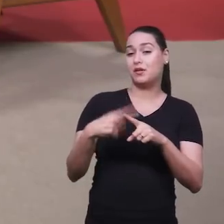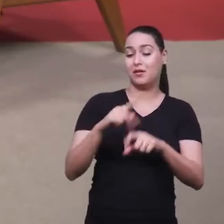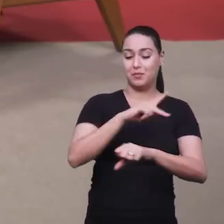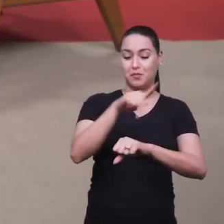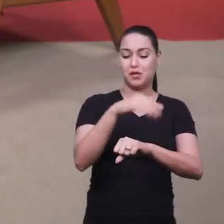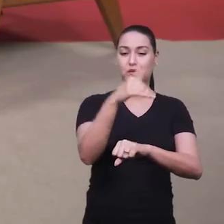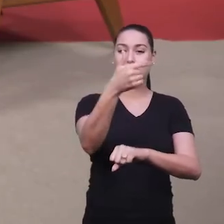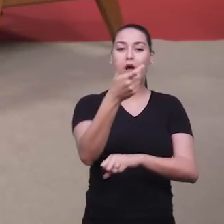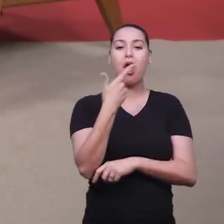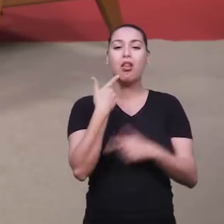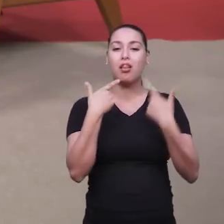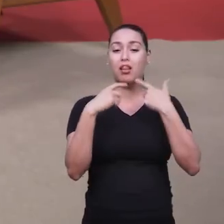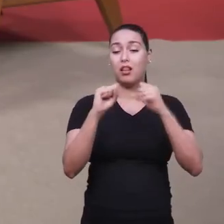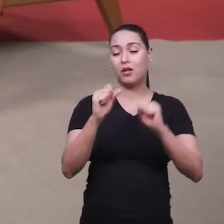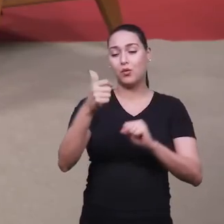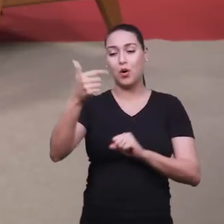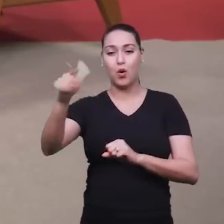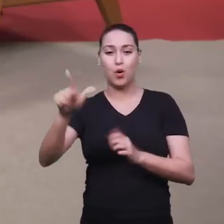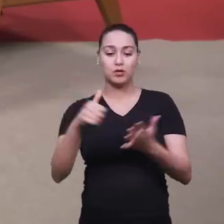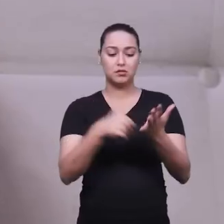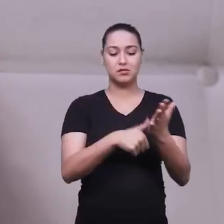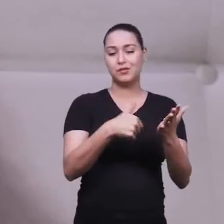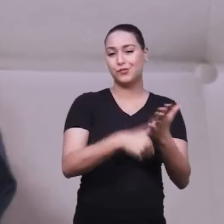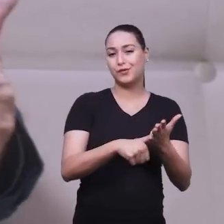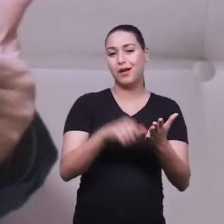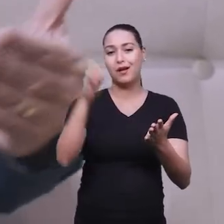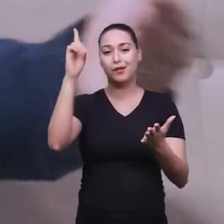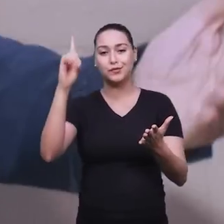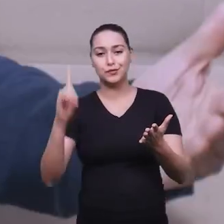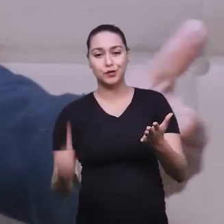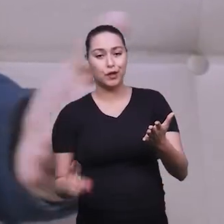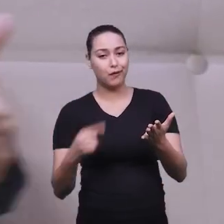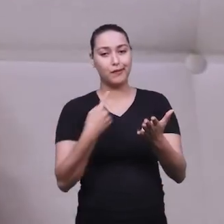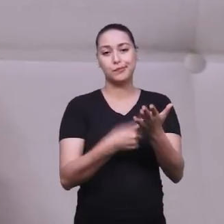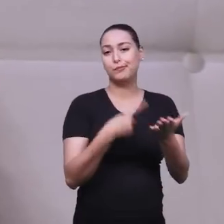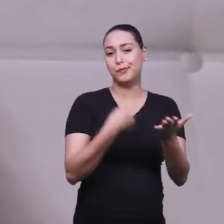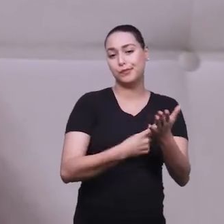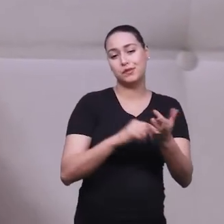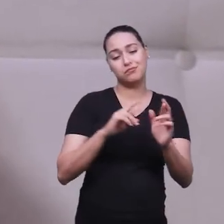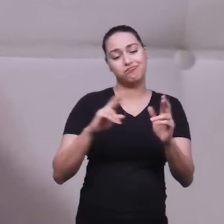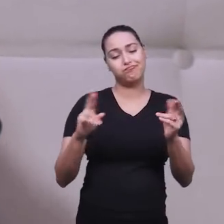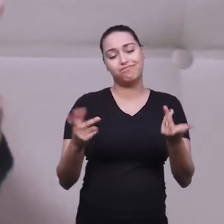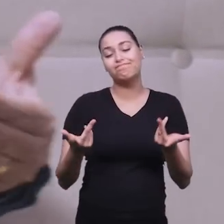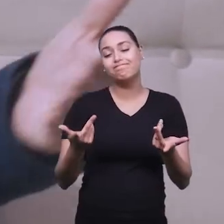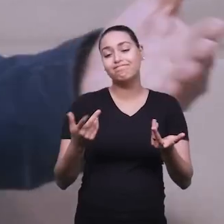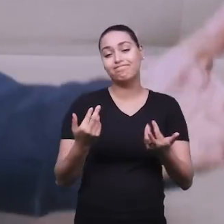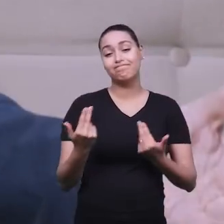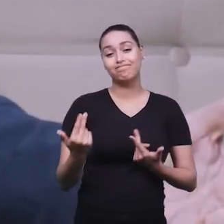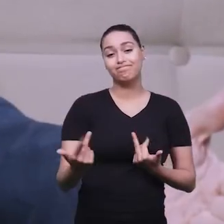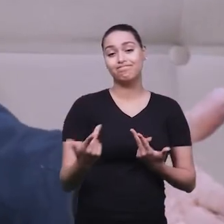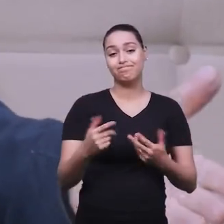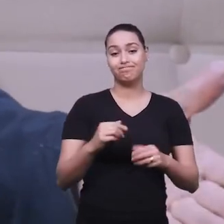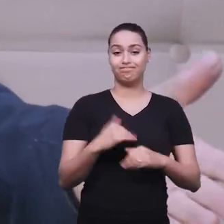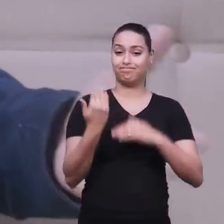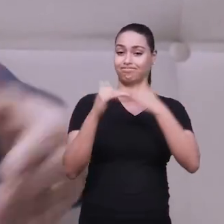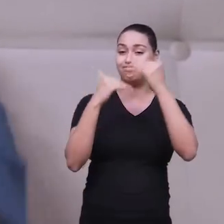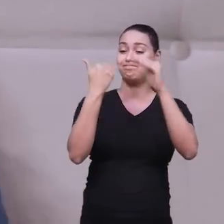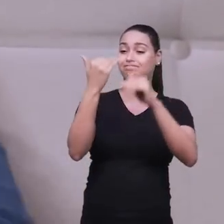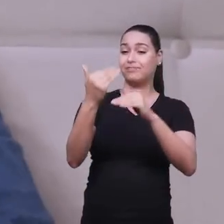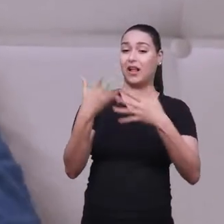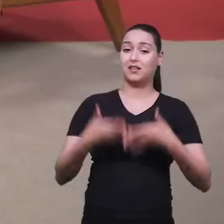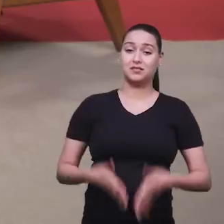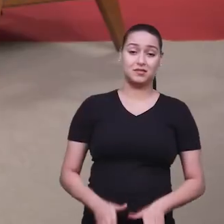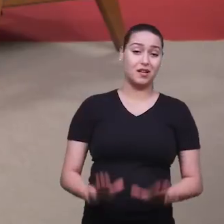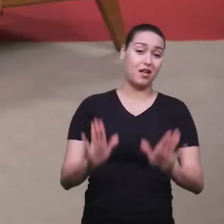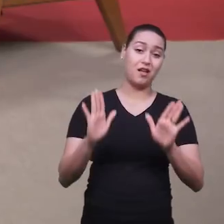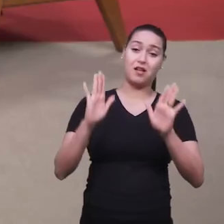língua, ele não tem o mesmo sangue, ele não tem identidade, ele não tem compromisso com o reino. E ele